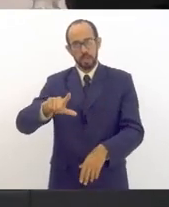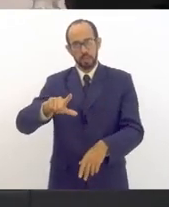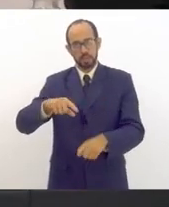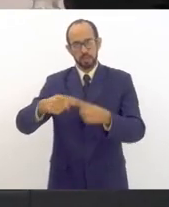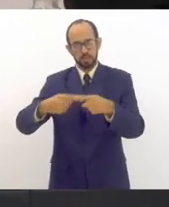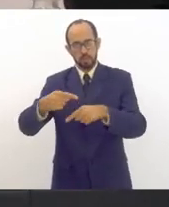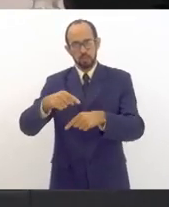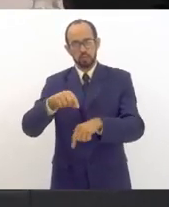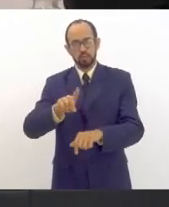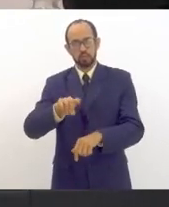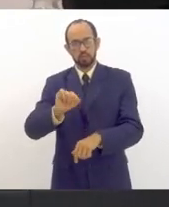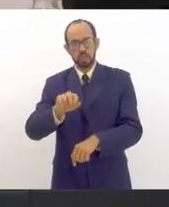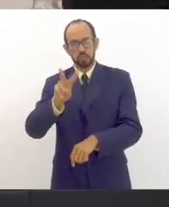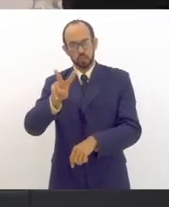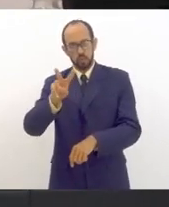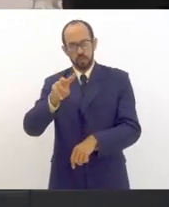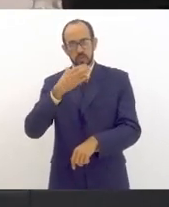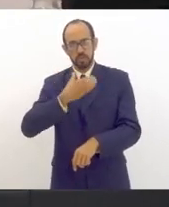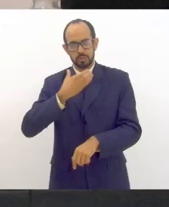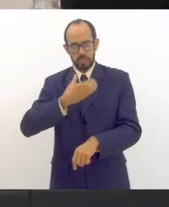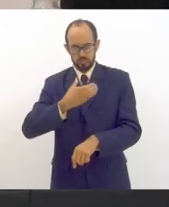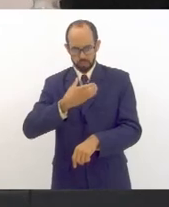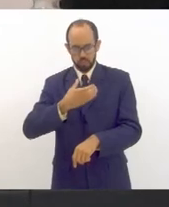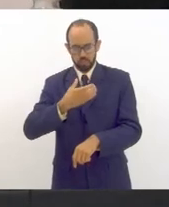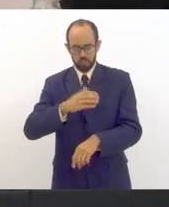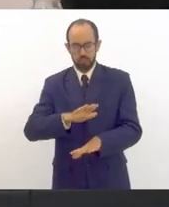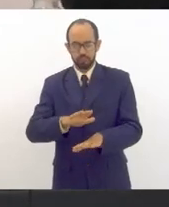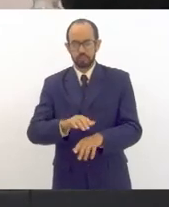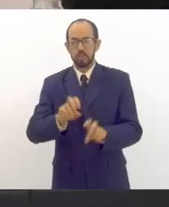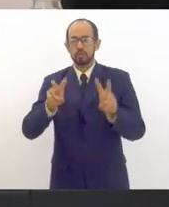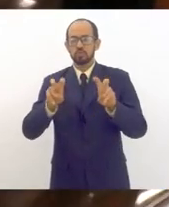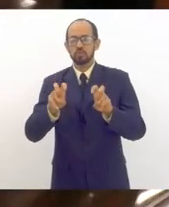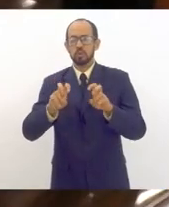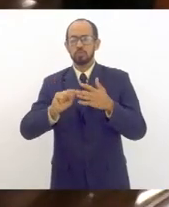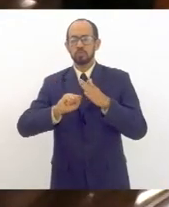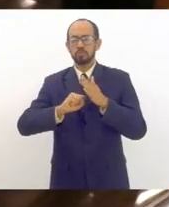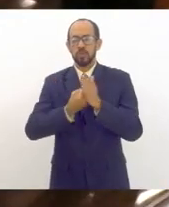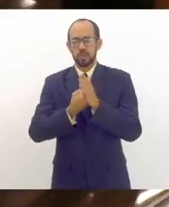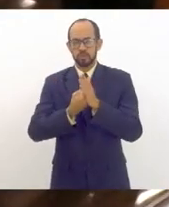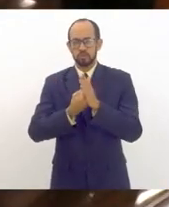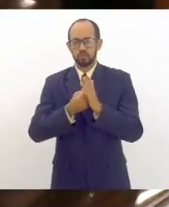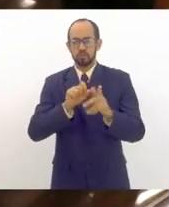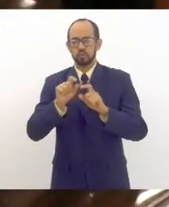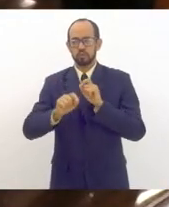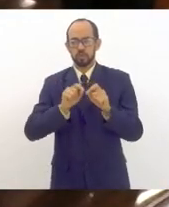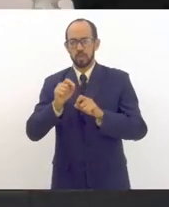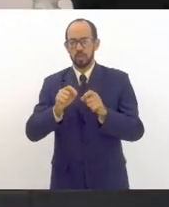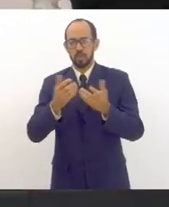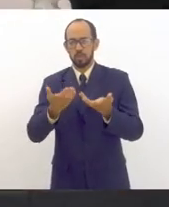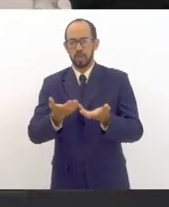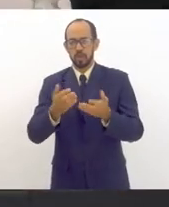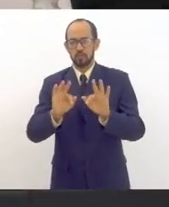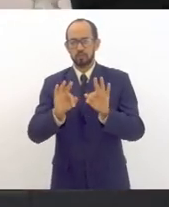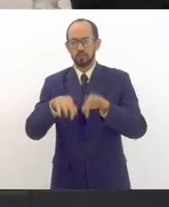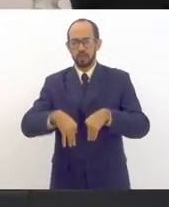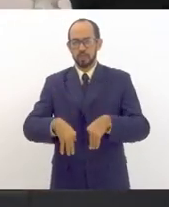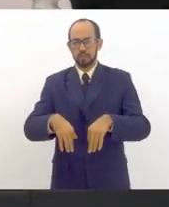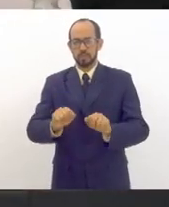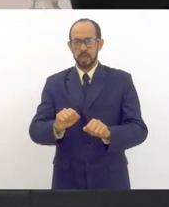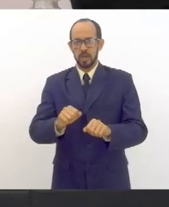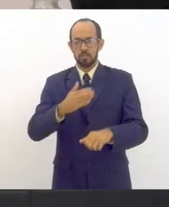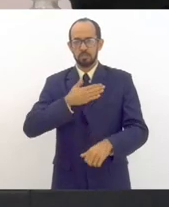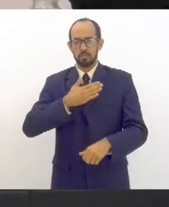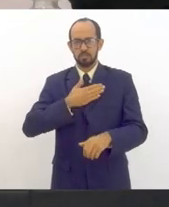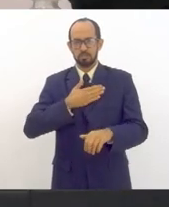se traz ou não. Ok? Em relação aos vetos, eu quero encerrar o meu mandato